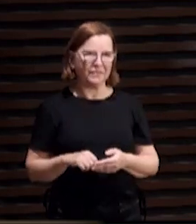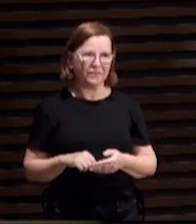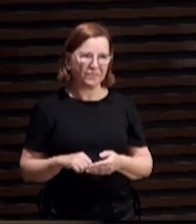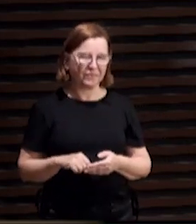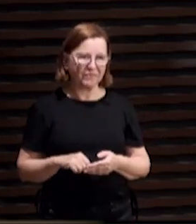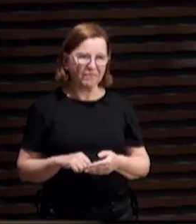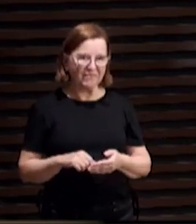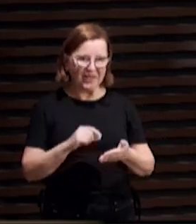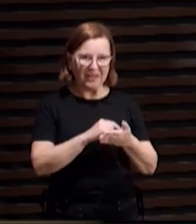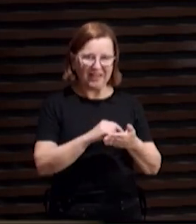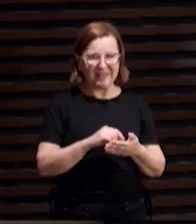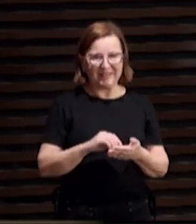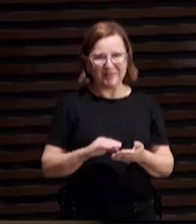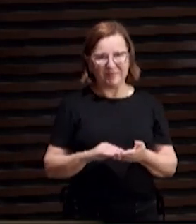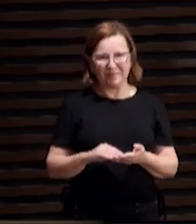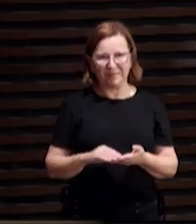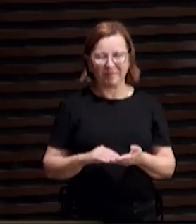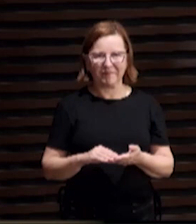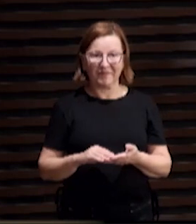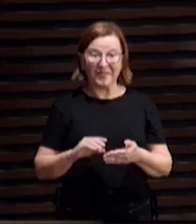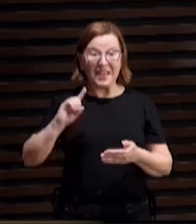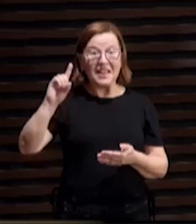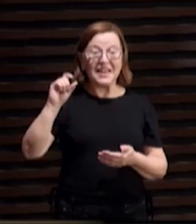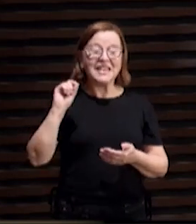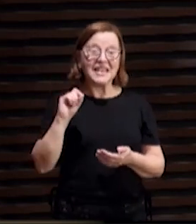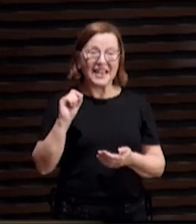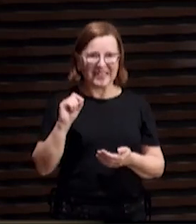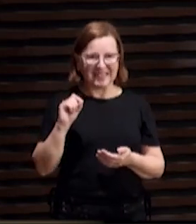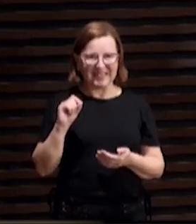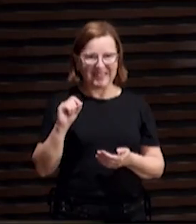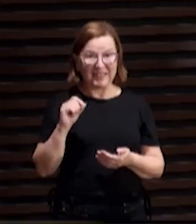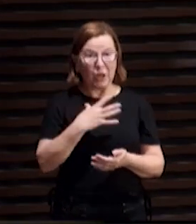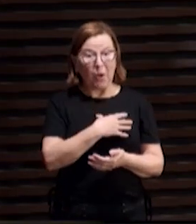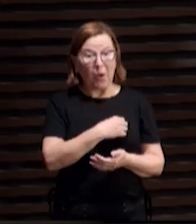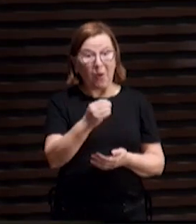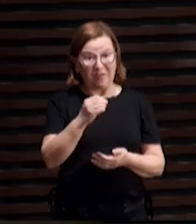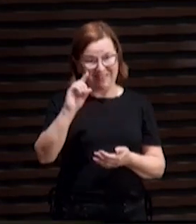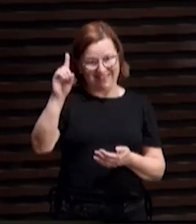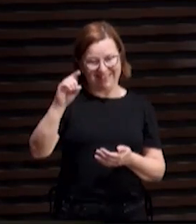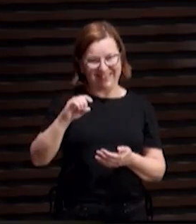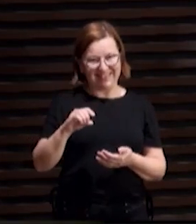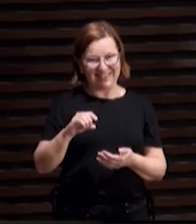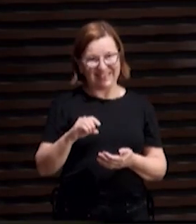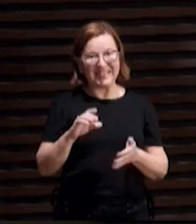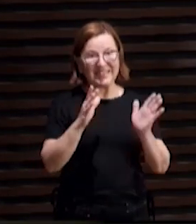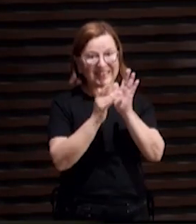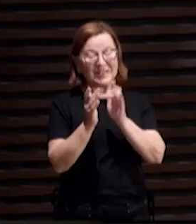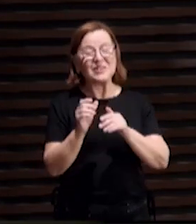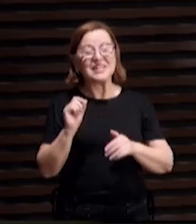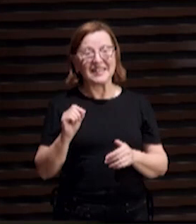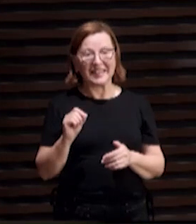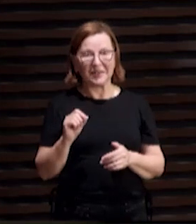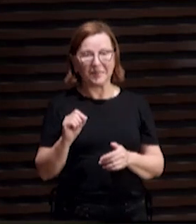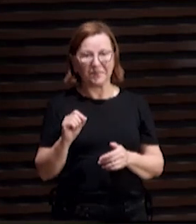ele, versículo 3, ele quem? O filho. Ele é